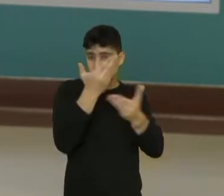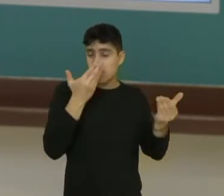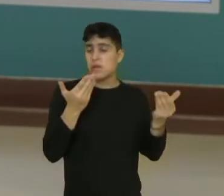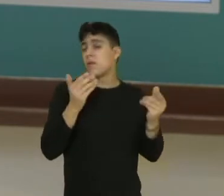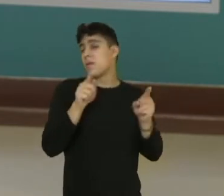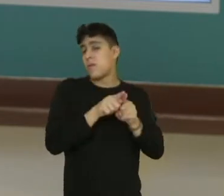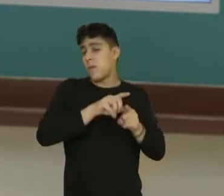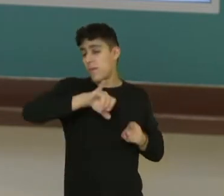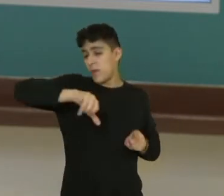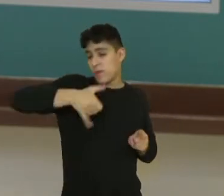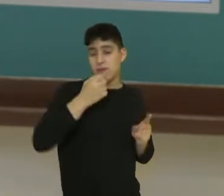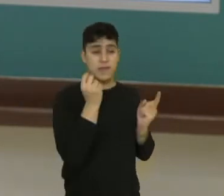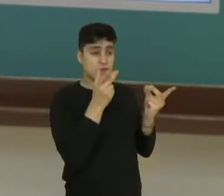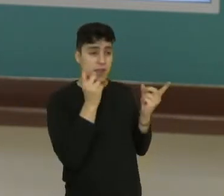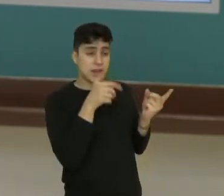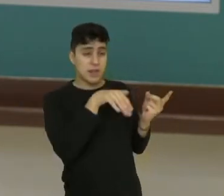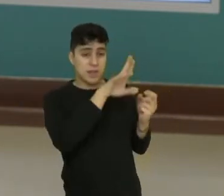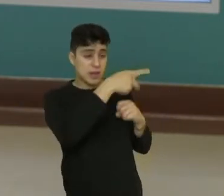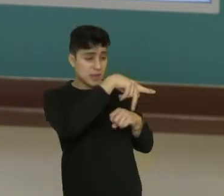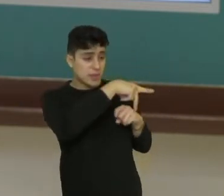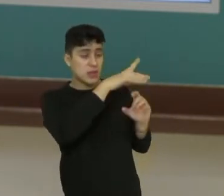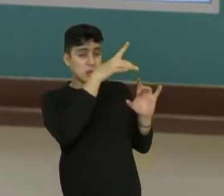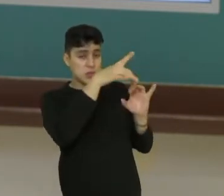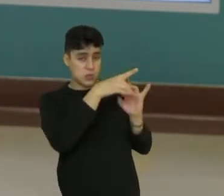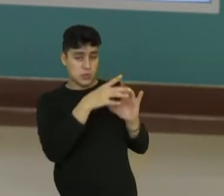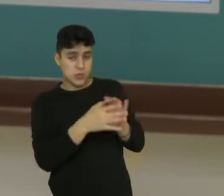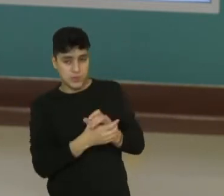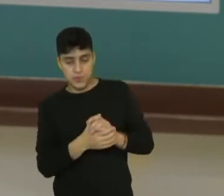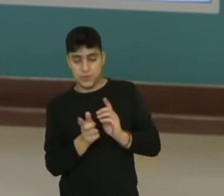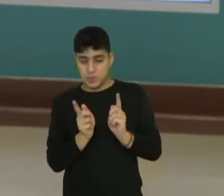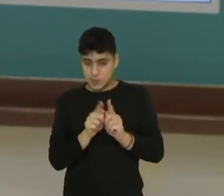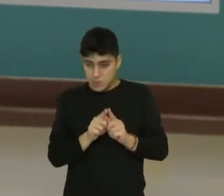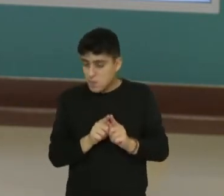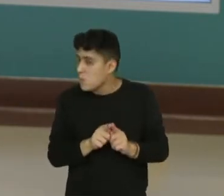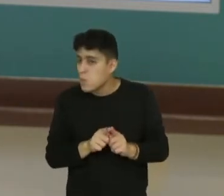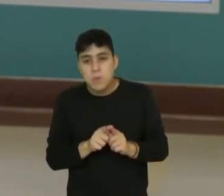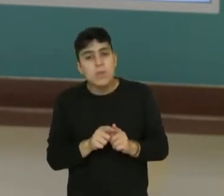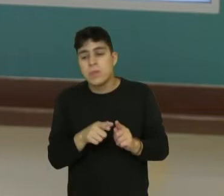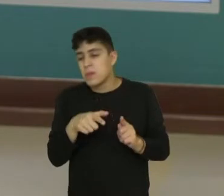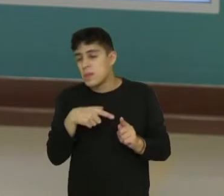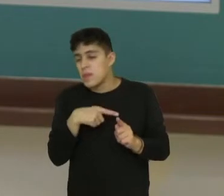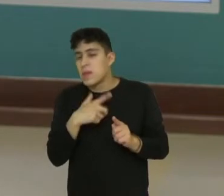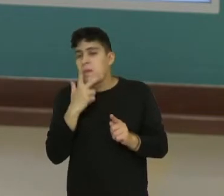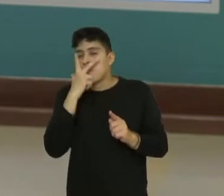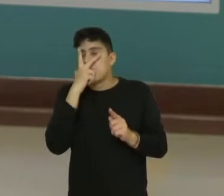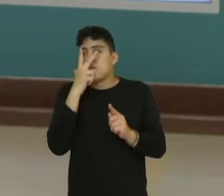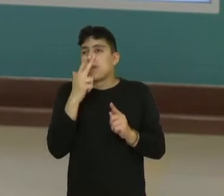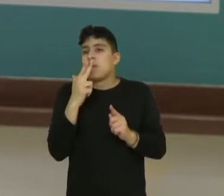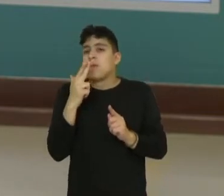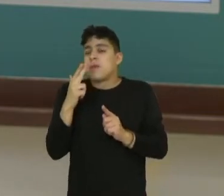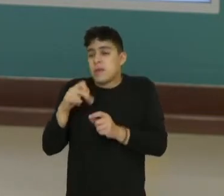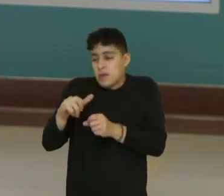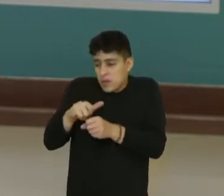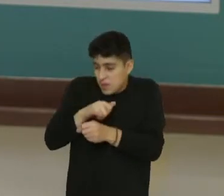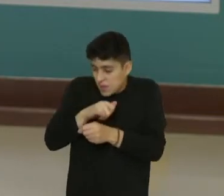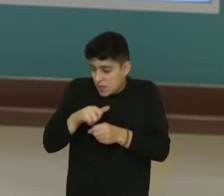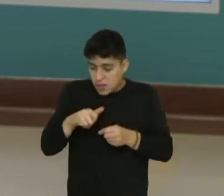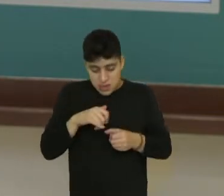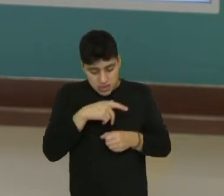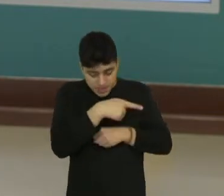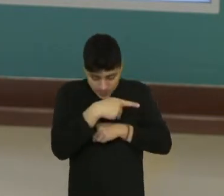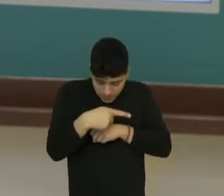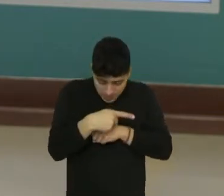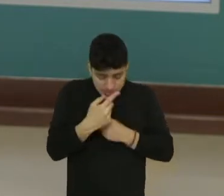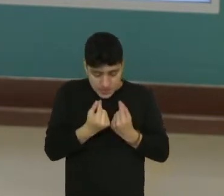venda em mais países envolvidos e ainda estabelecimento de um não isolamento econômico dos países em